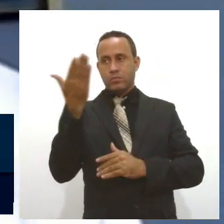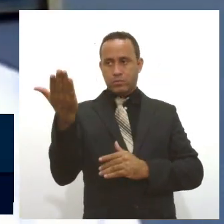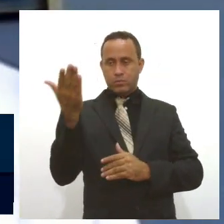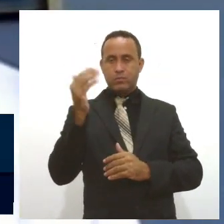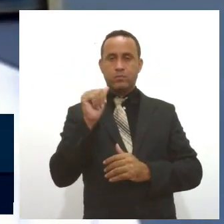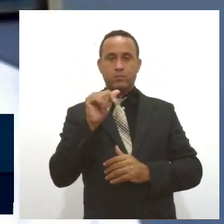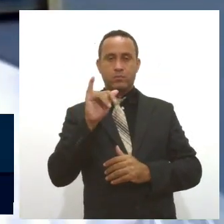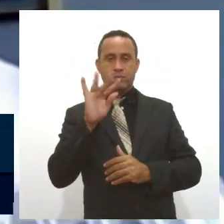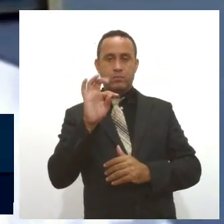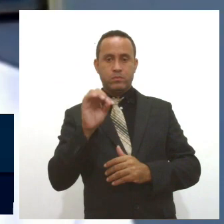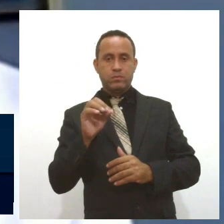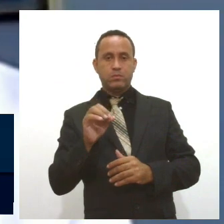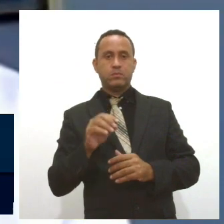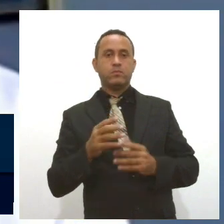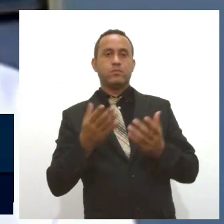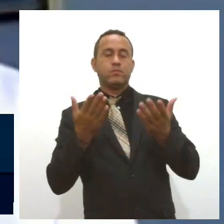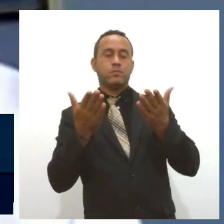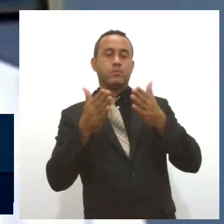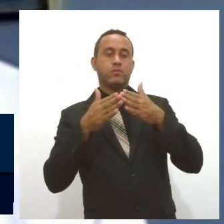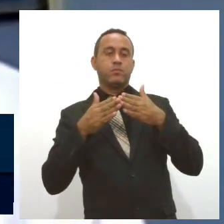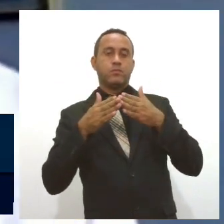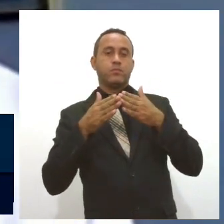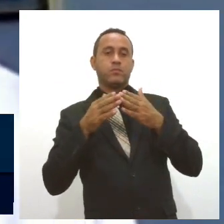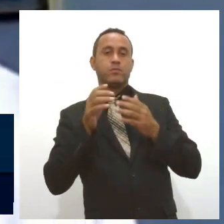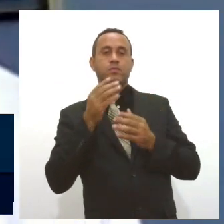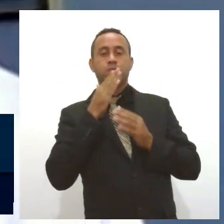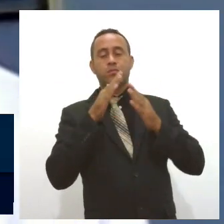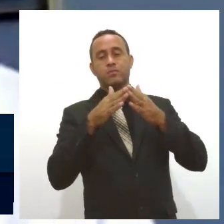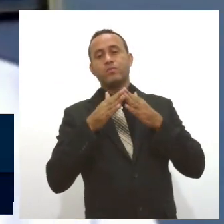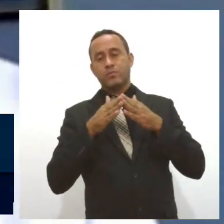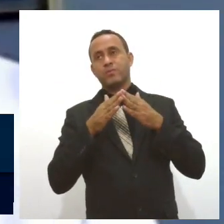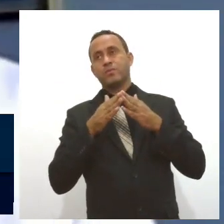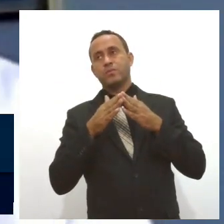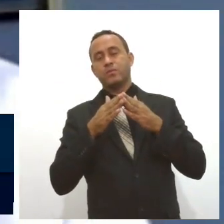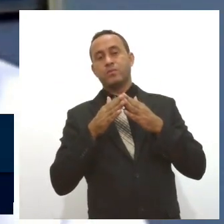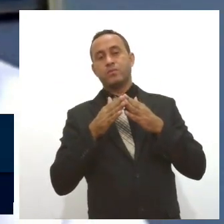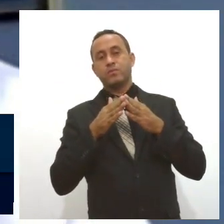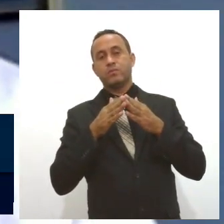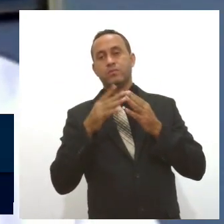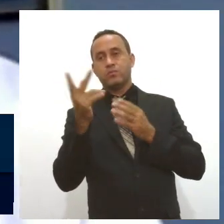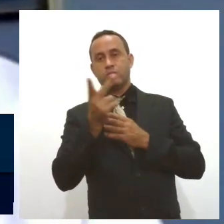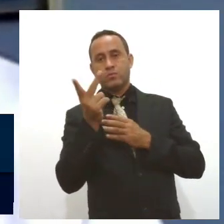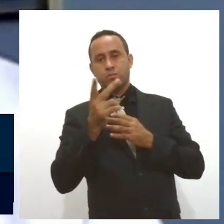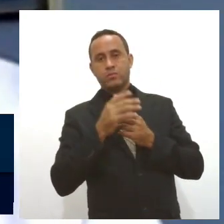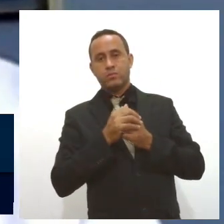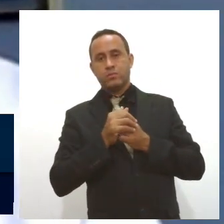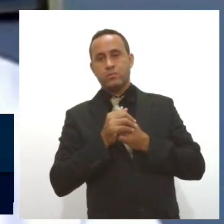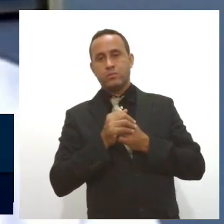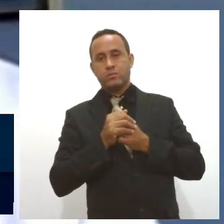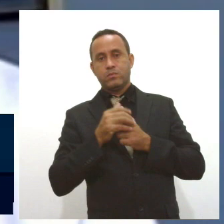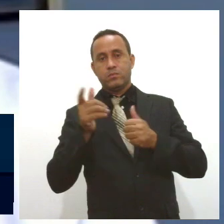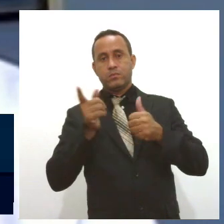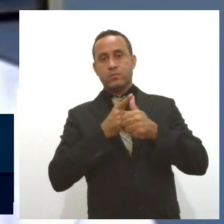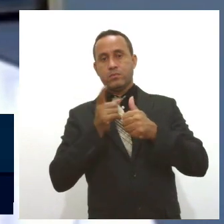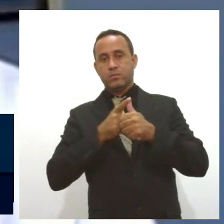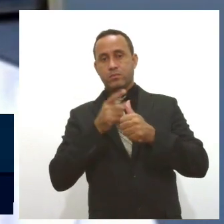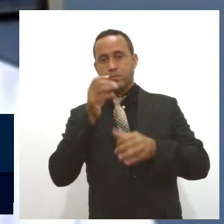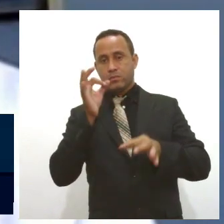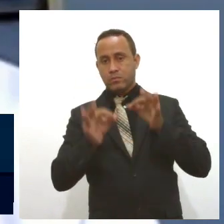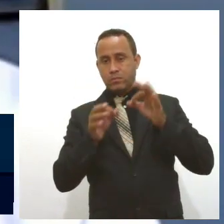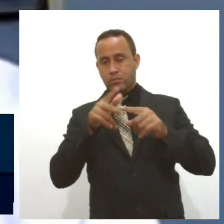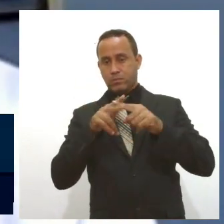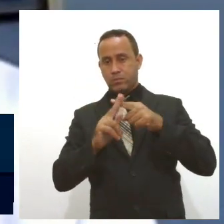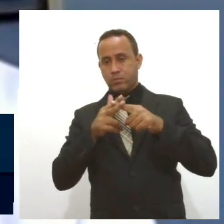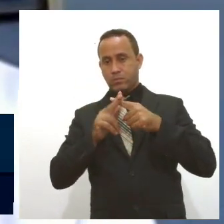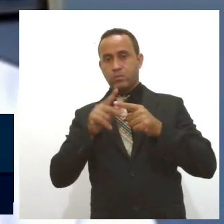Rocha. Mas, presidente, eu, na verdade, tinha pedido inscrição para outra coisa. Vou pedir licença à Vossa Excelência e também ao Ailton para, primeiro, fazer uma